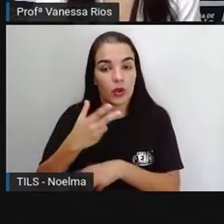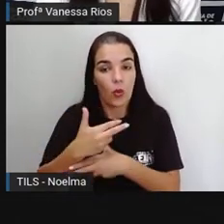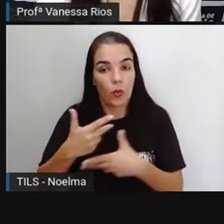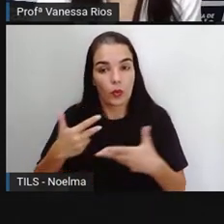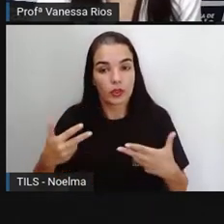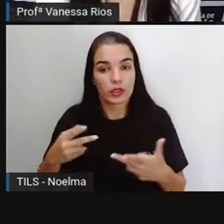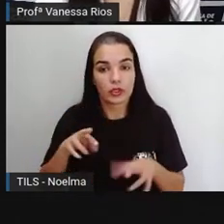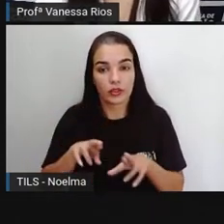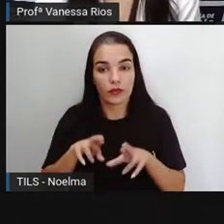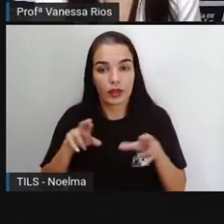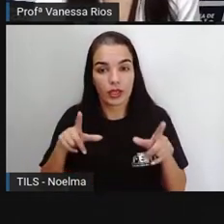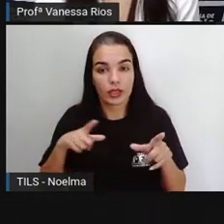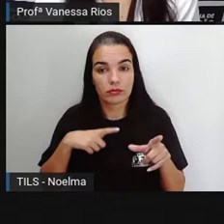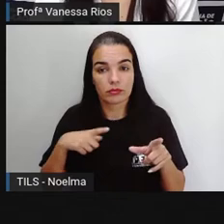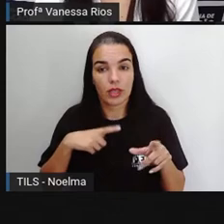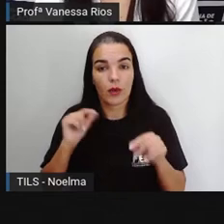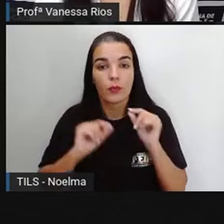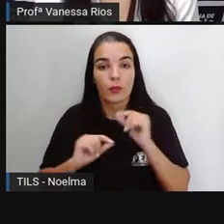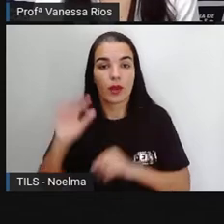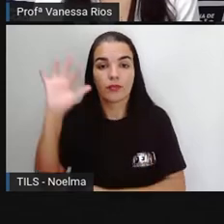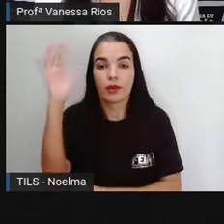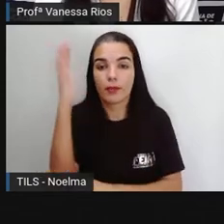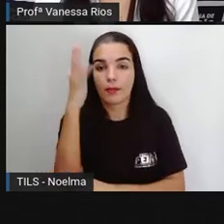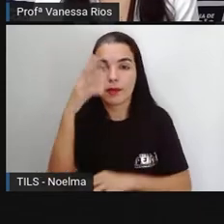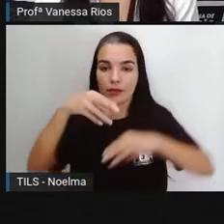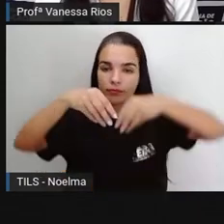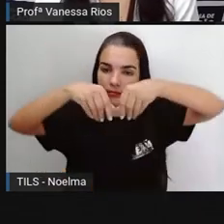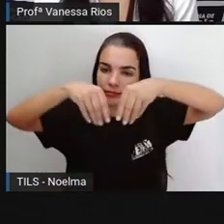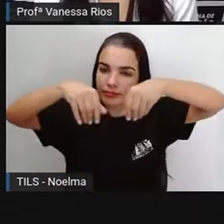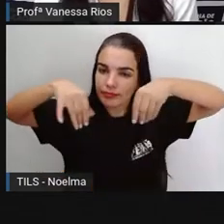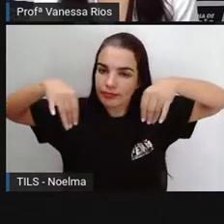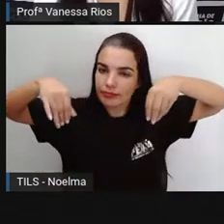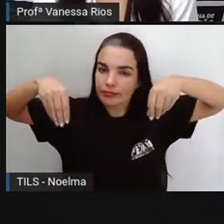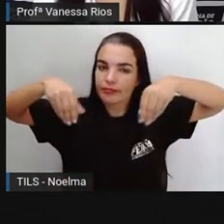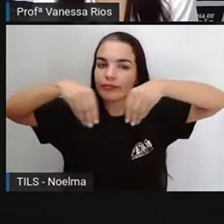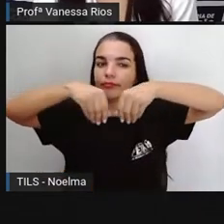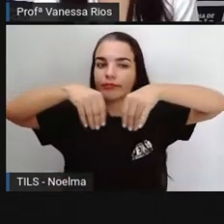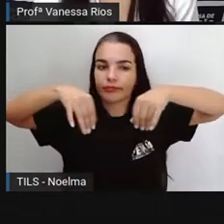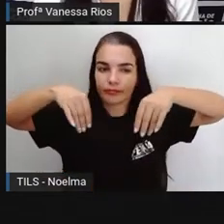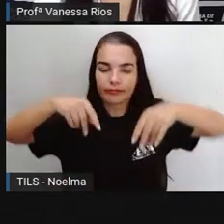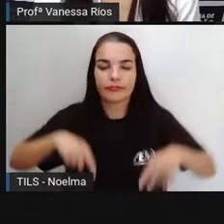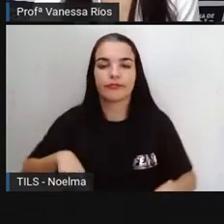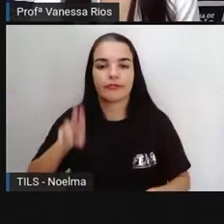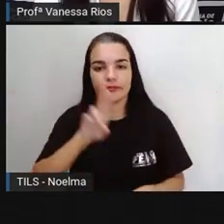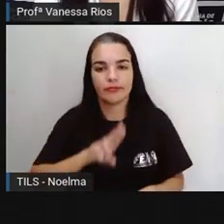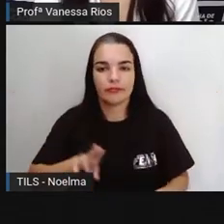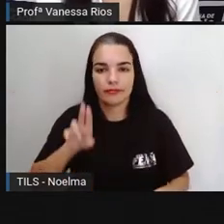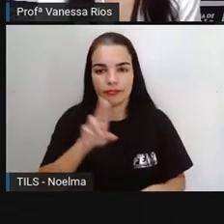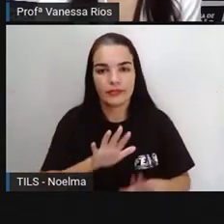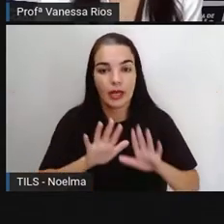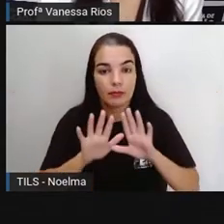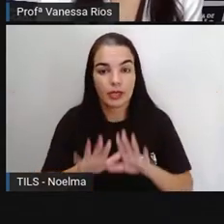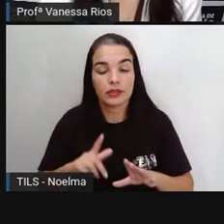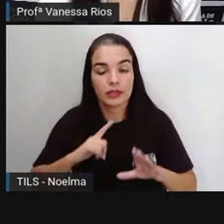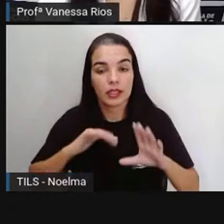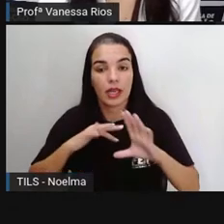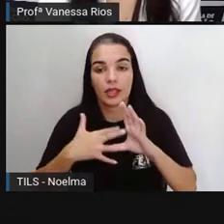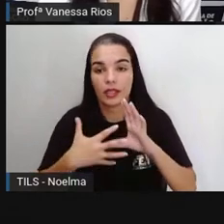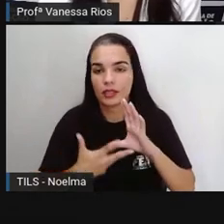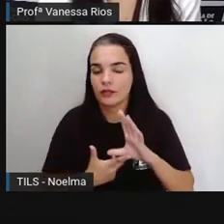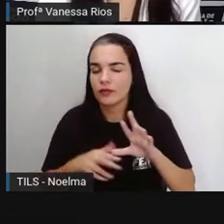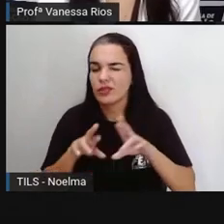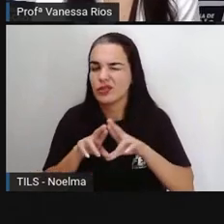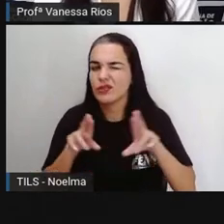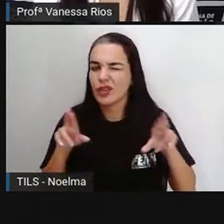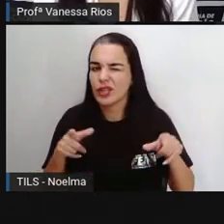aí a origem natural, utilizando principalmente a terra, o solo, a areia, mas aí possuem características